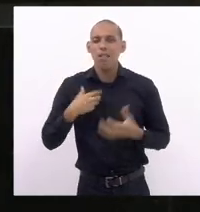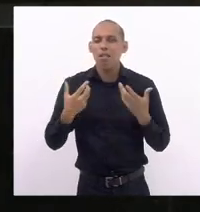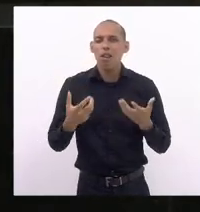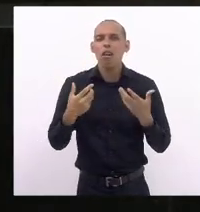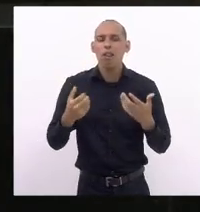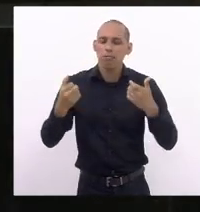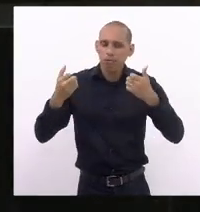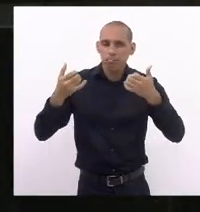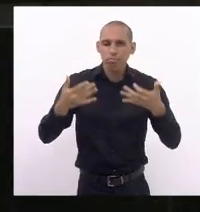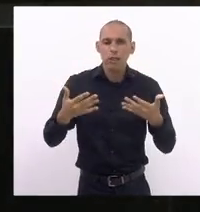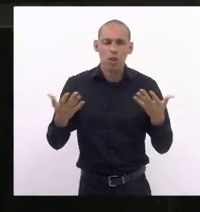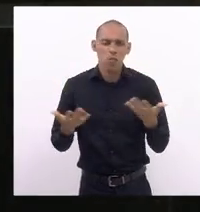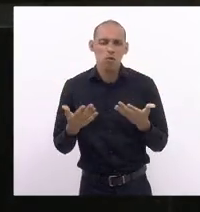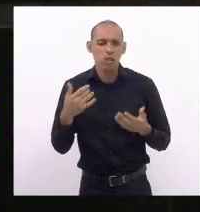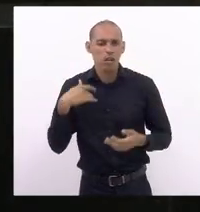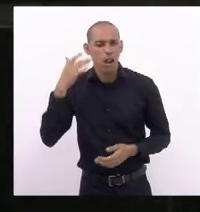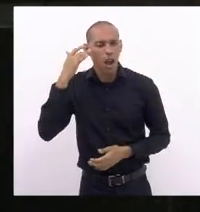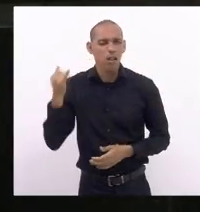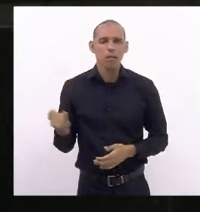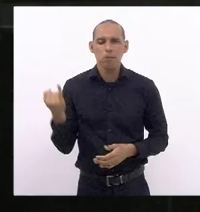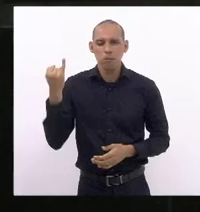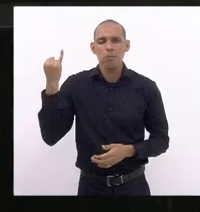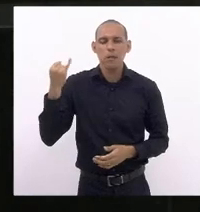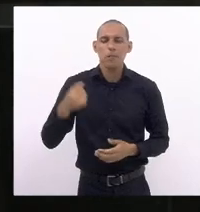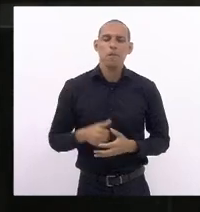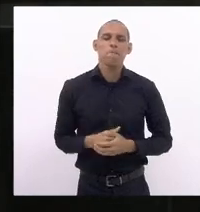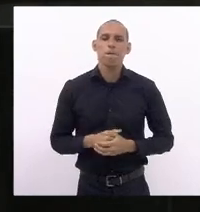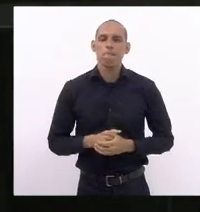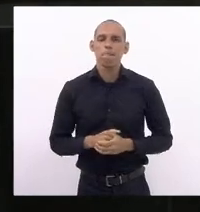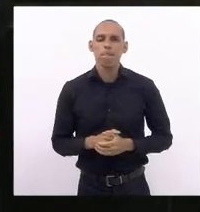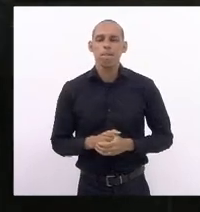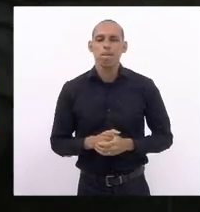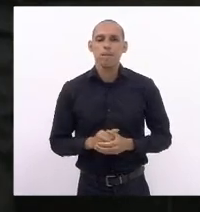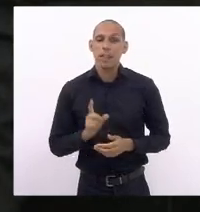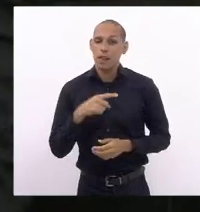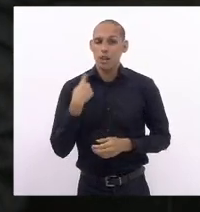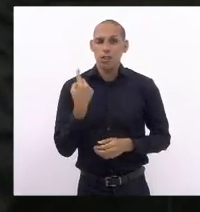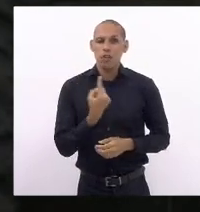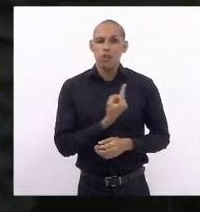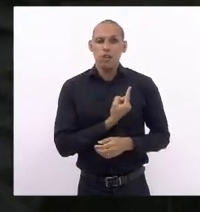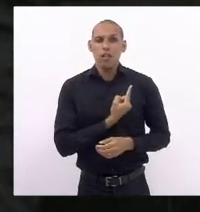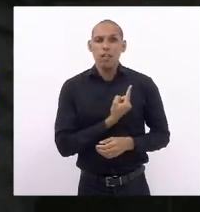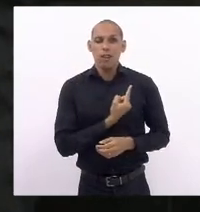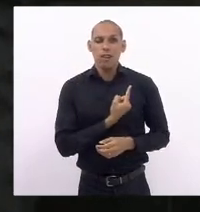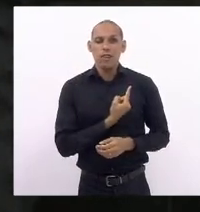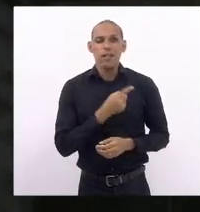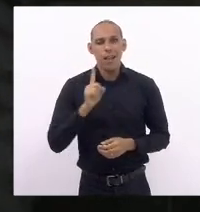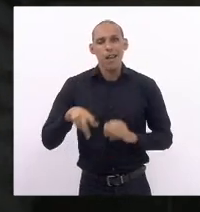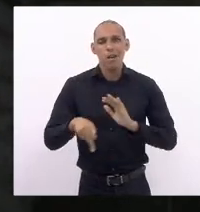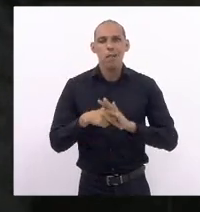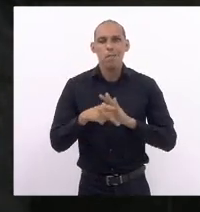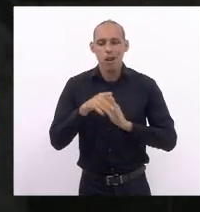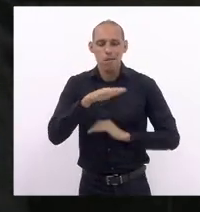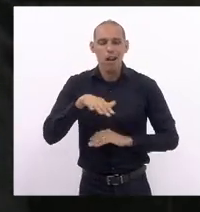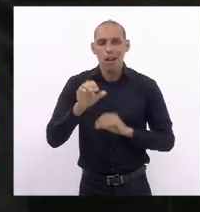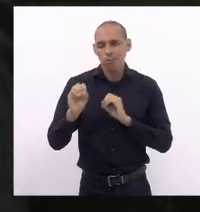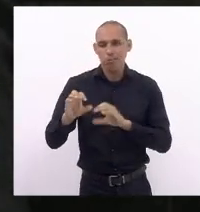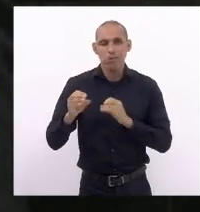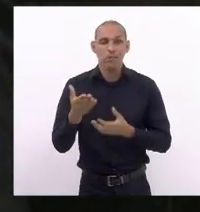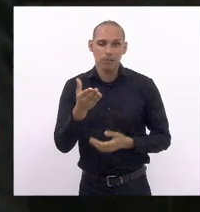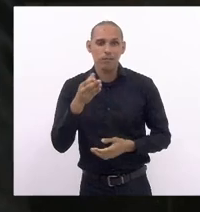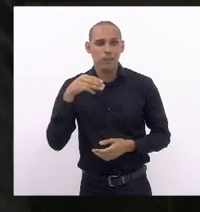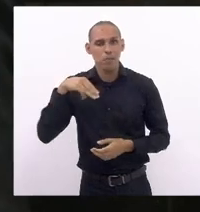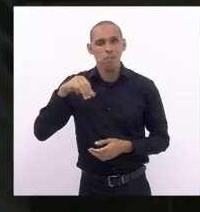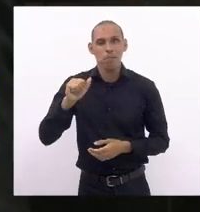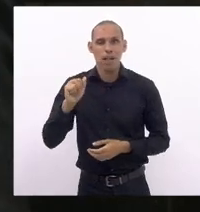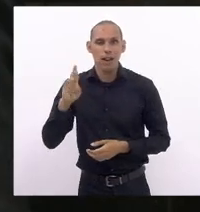que me parece importante, emblemática, Flávio, para nós que militamos no campo da educação, e deputada Marta Rocha, que